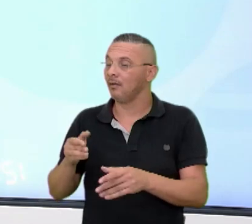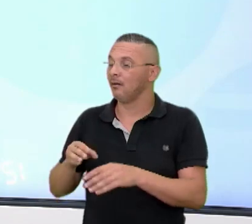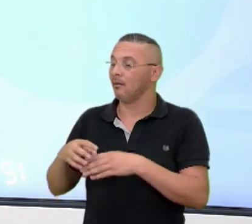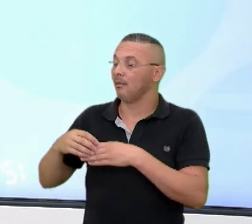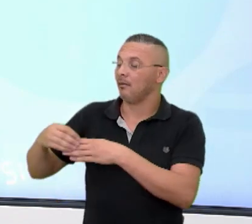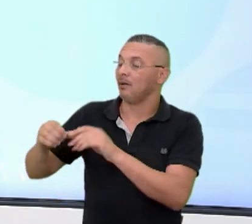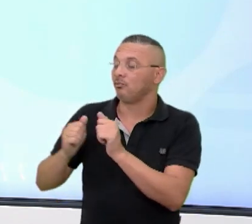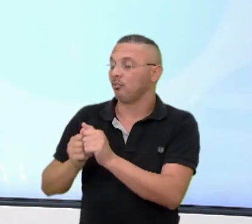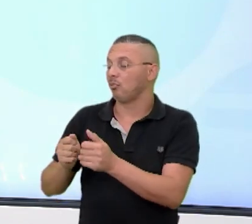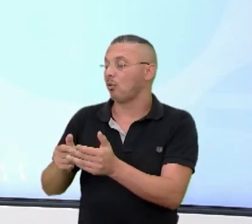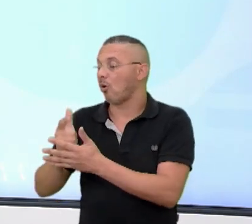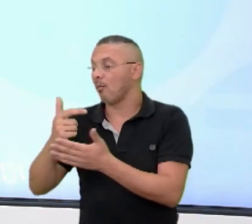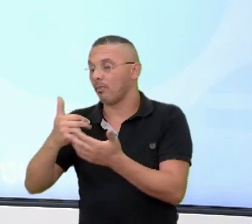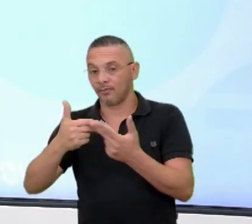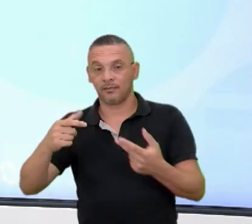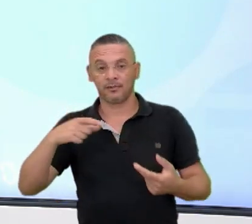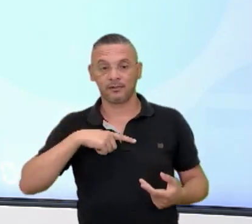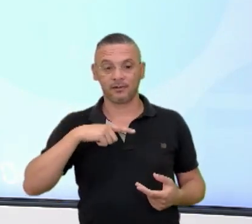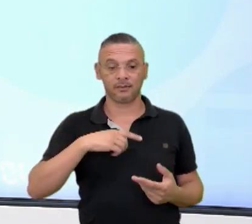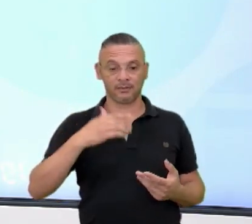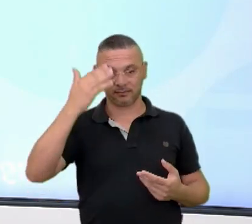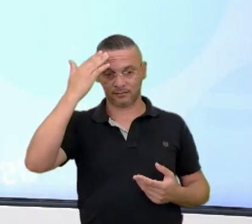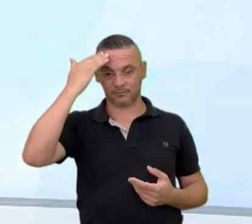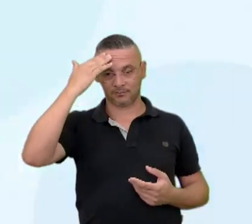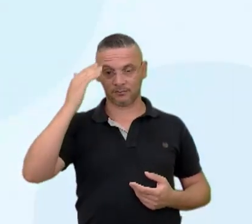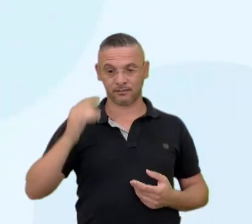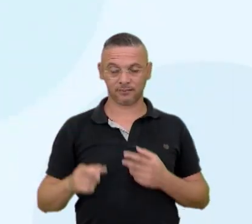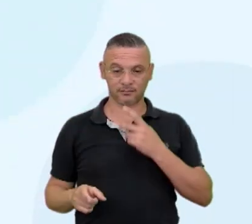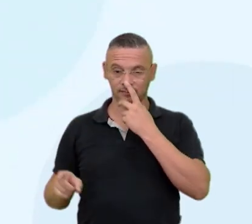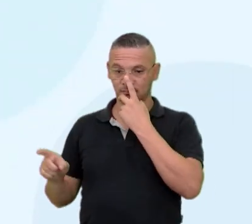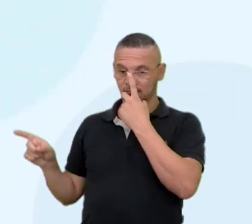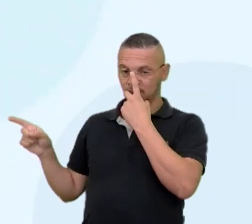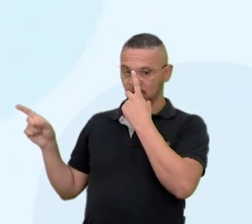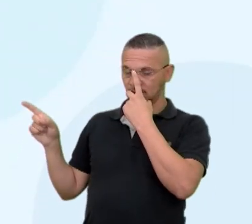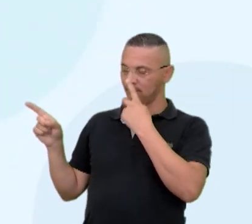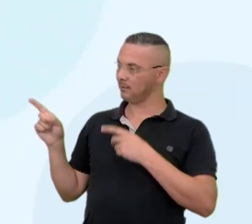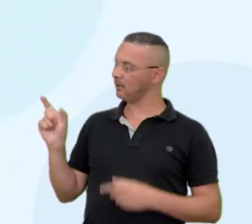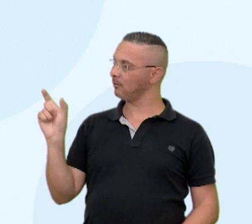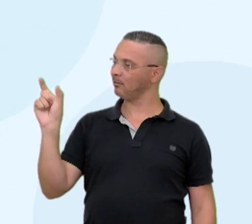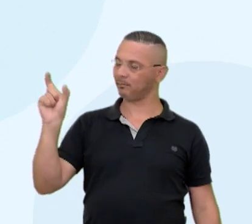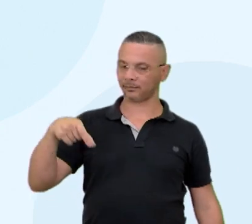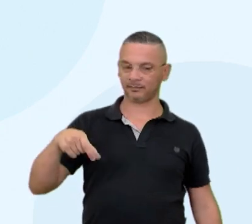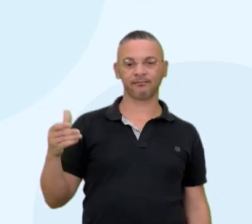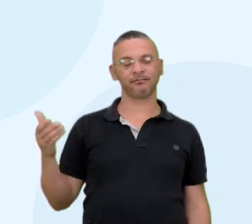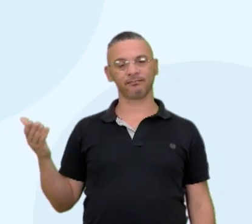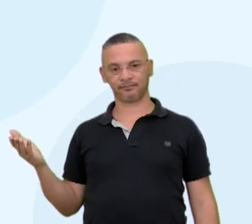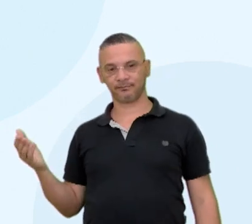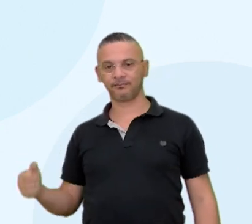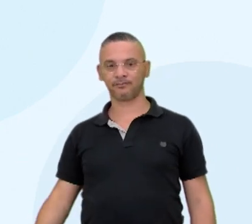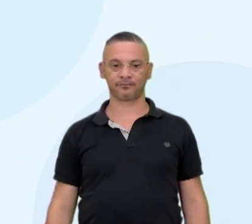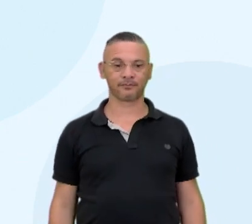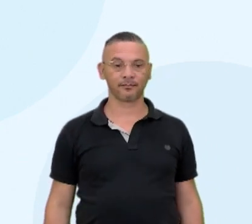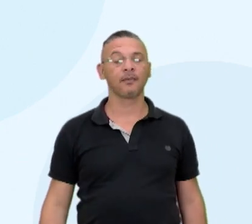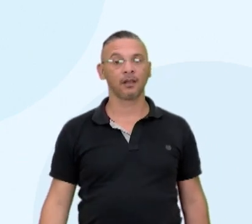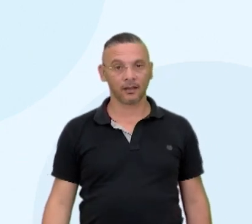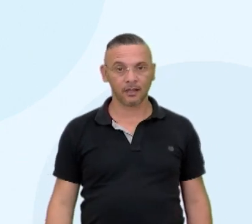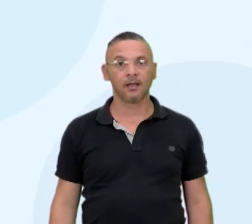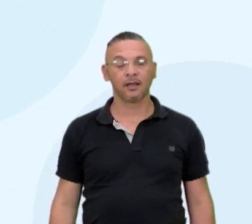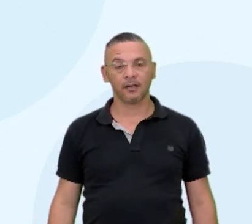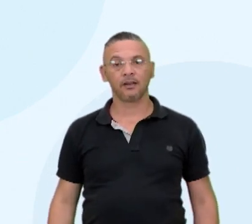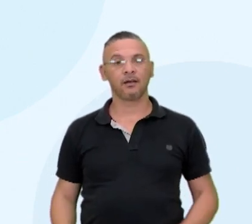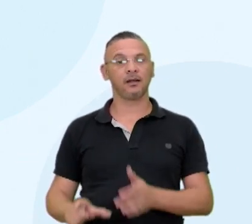atento está olhando isso com atenção. No observatório de imprensa, você tem que observar inclusive isso. Olha, o